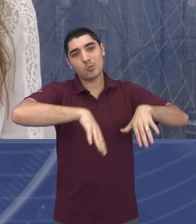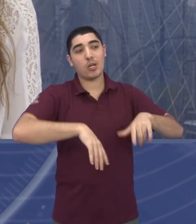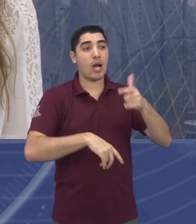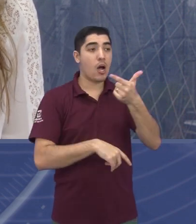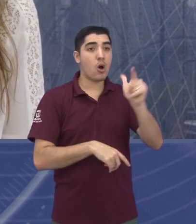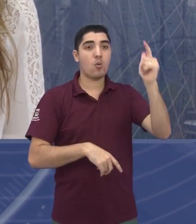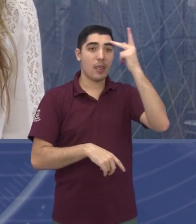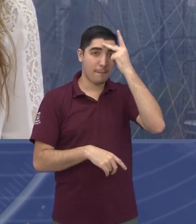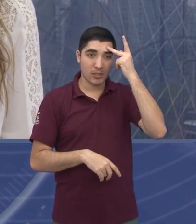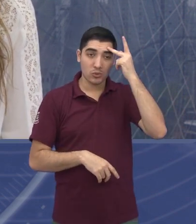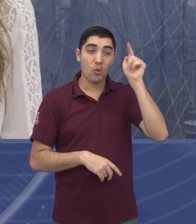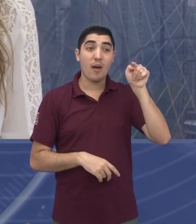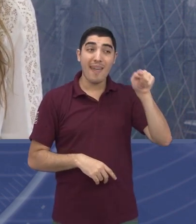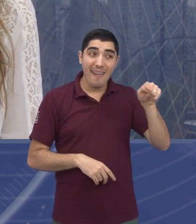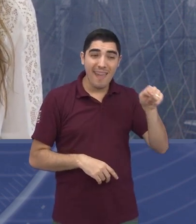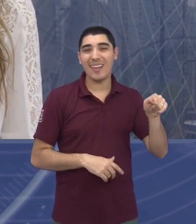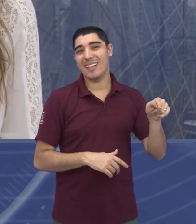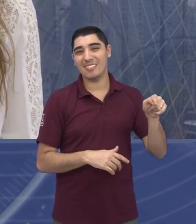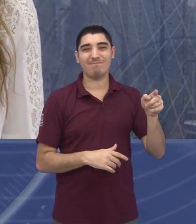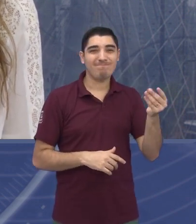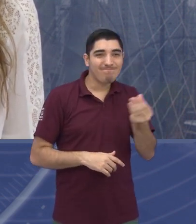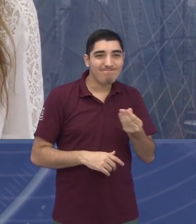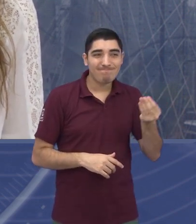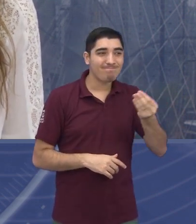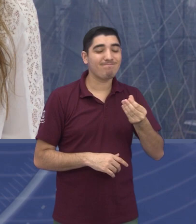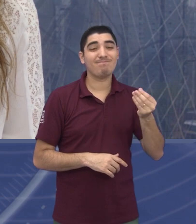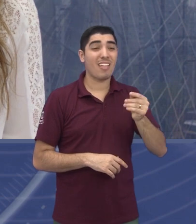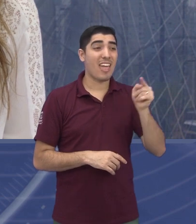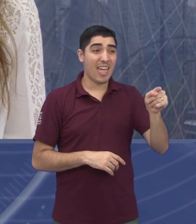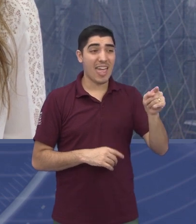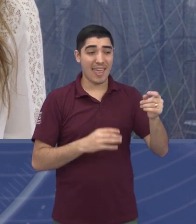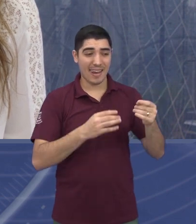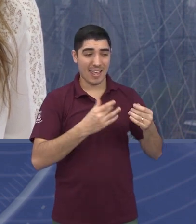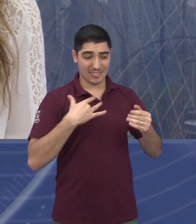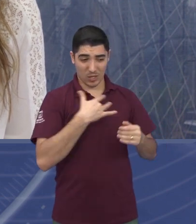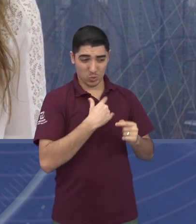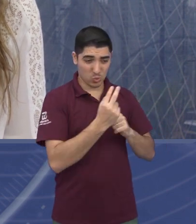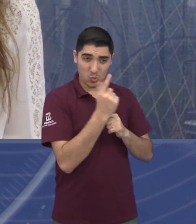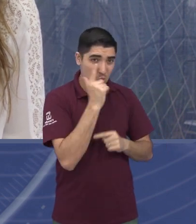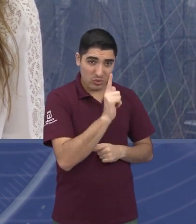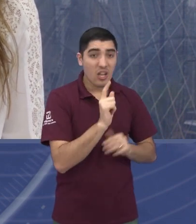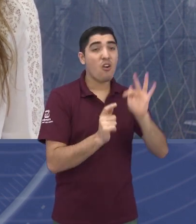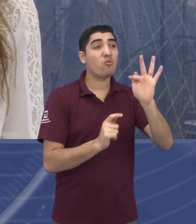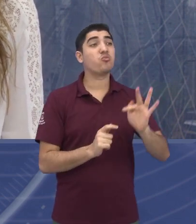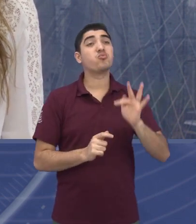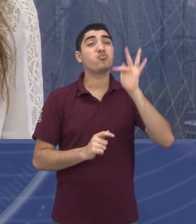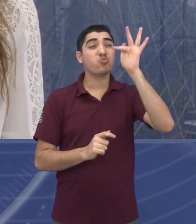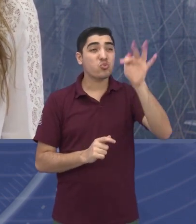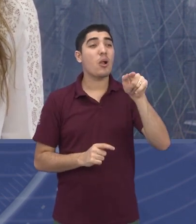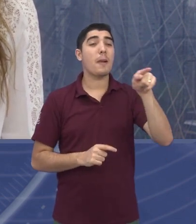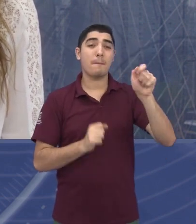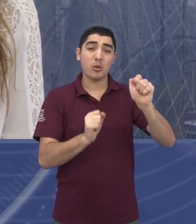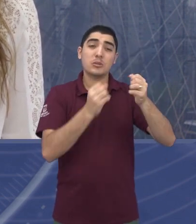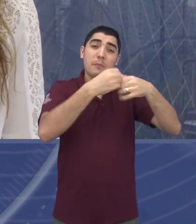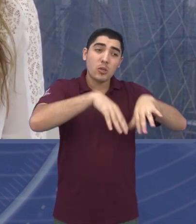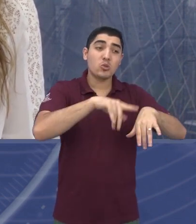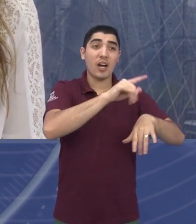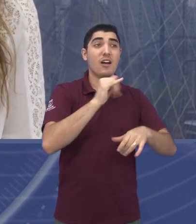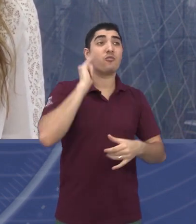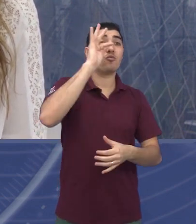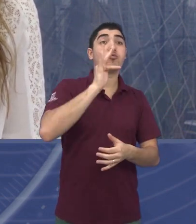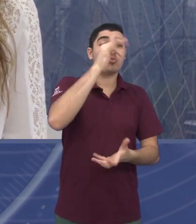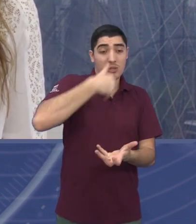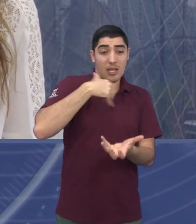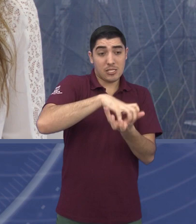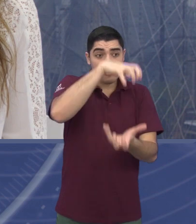mais ativa, a tendência é que ela também seja um idoso, uma idosa bem mais ativa, com autonomia e com